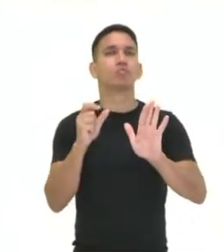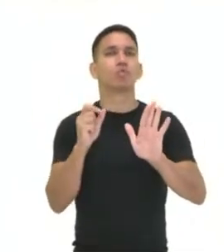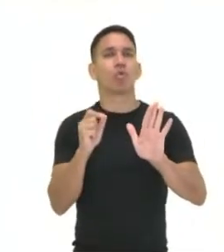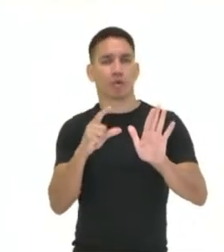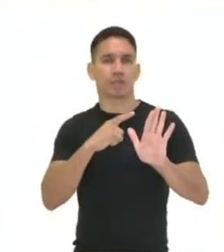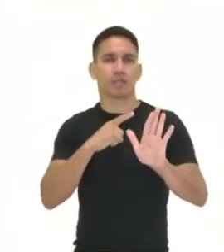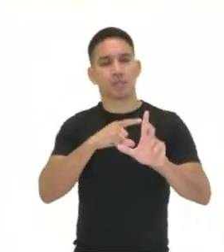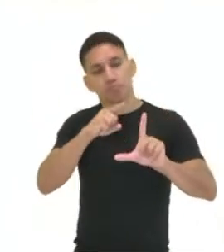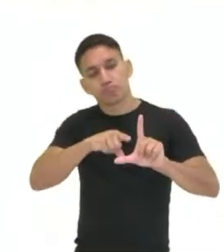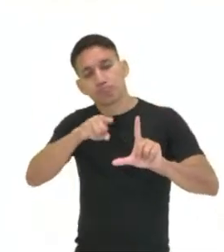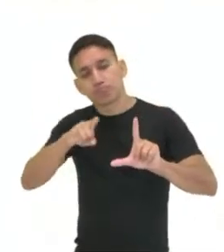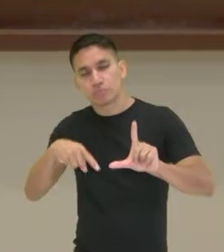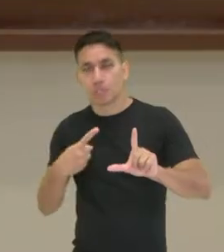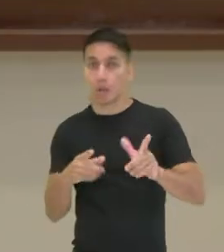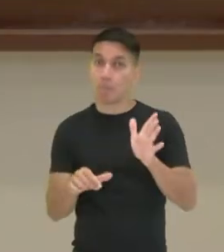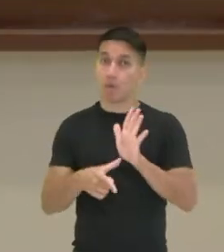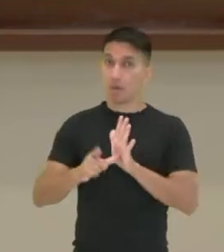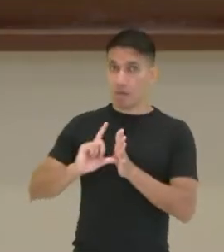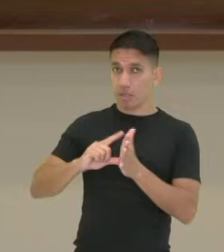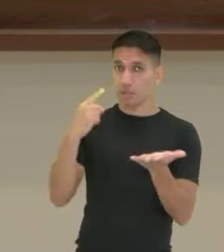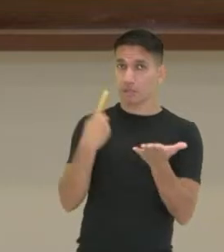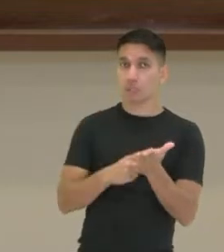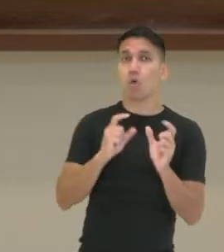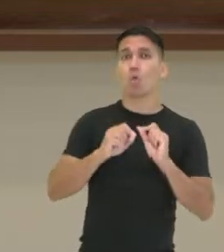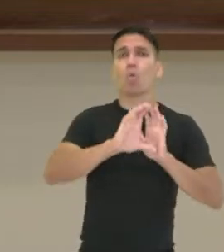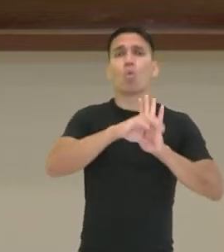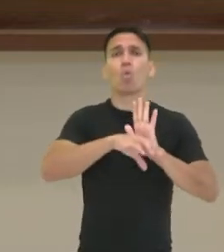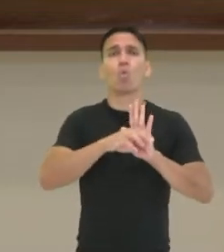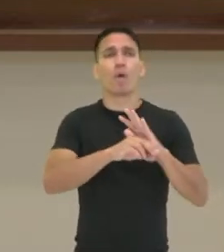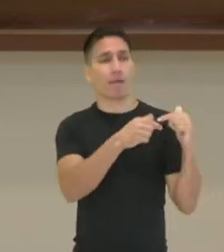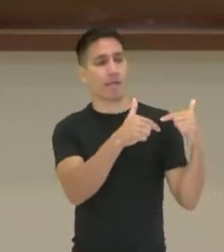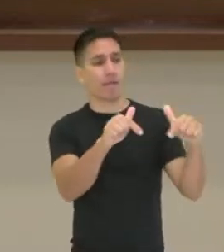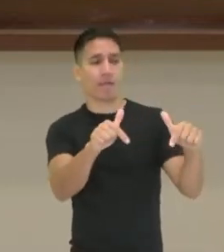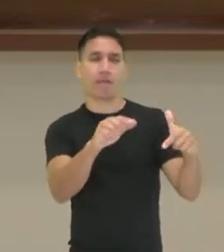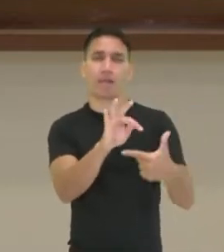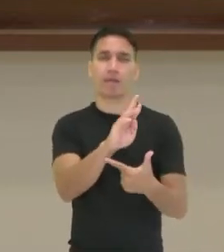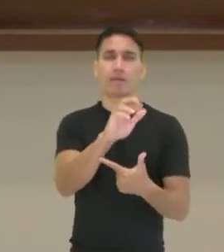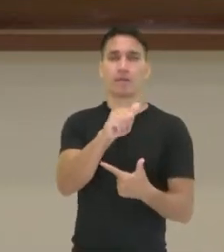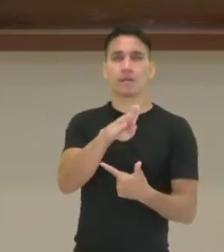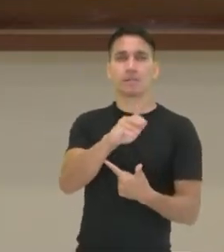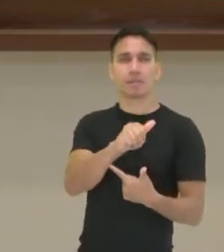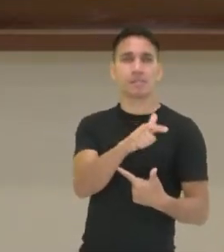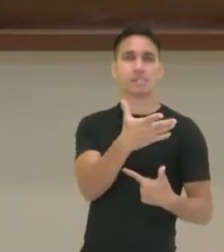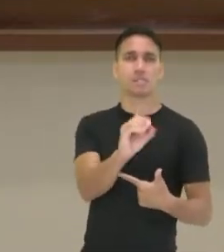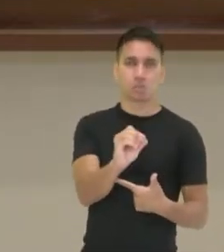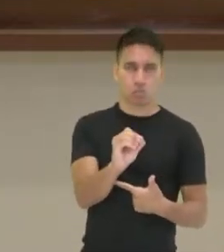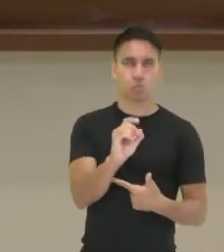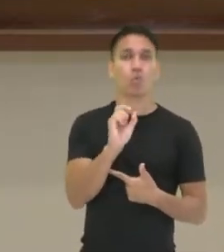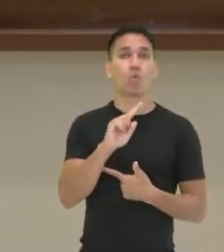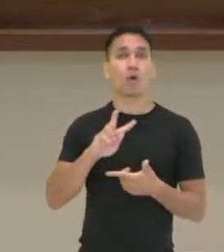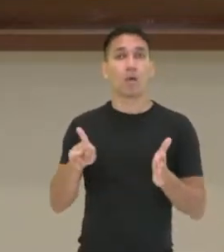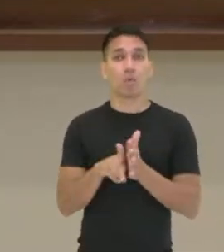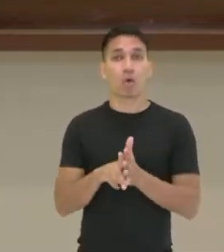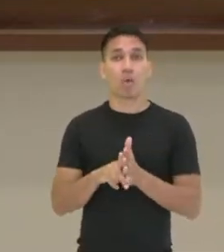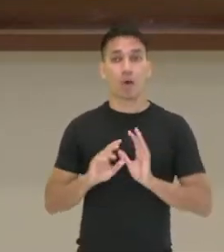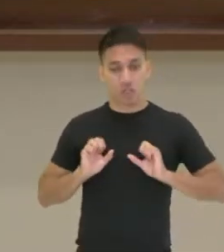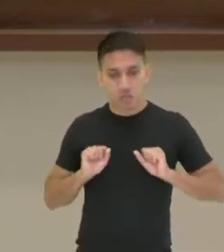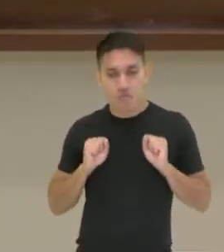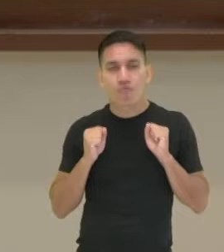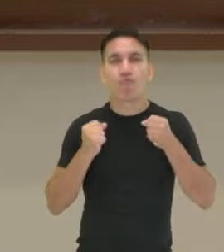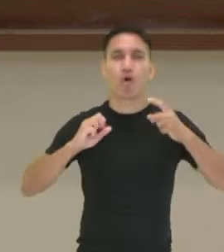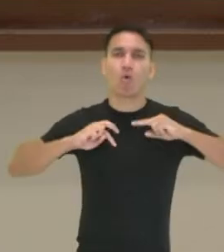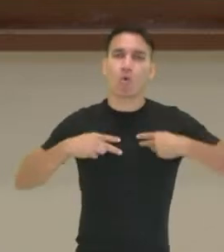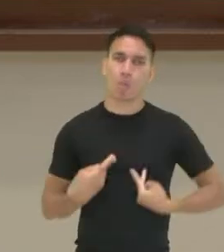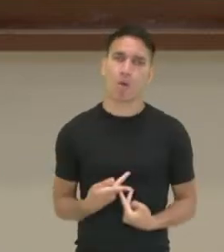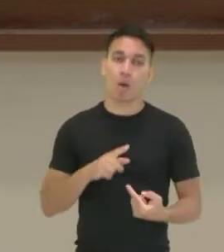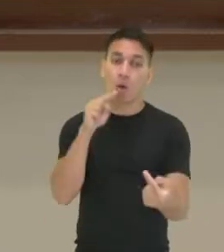é preciso definir o que é trabalho. Então, o trabalho é algo que é um esforço humano dotado de um propósito que